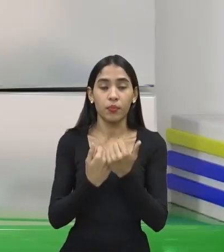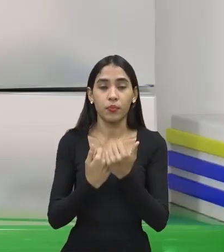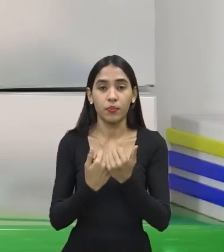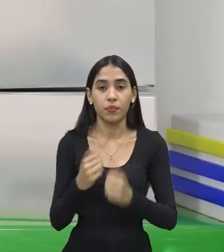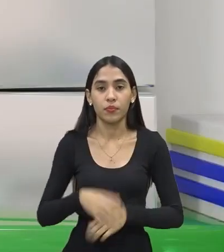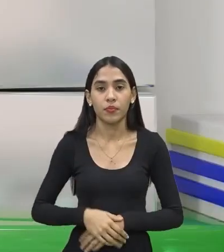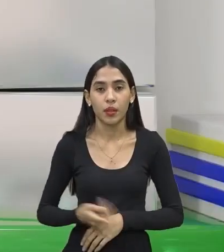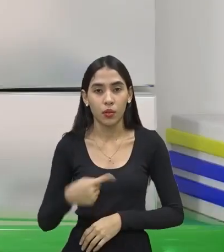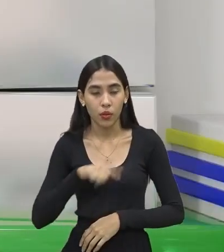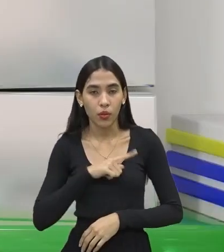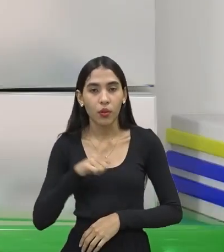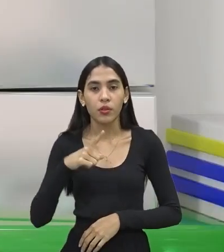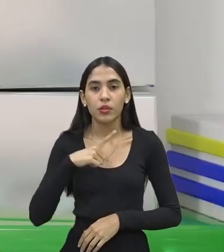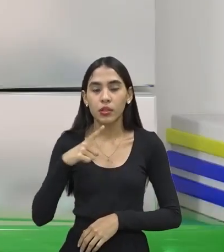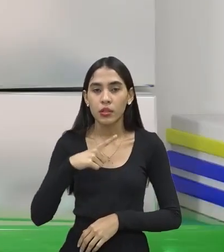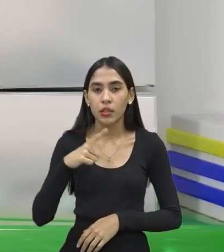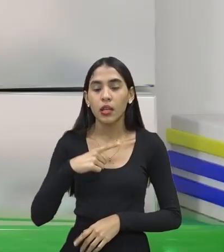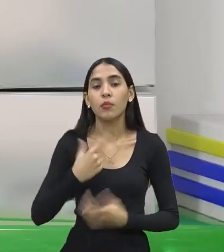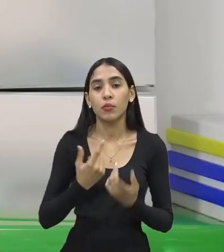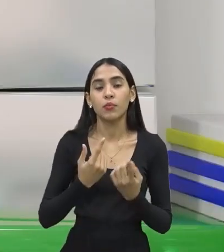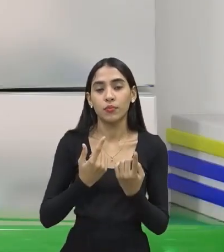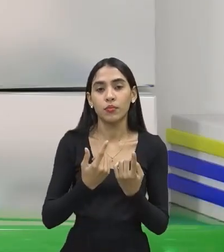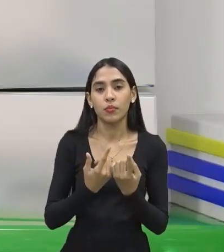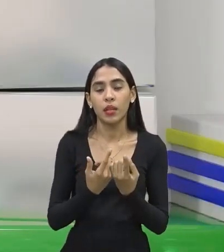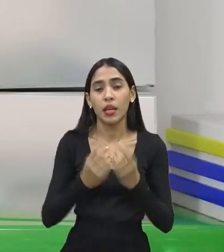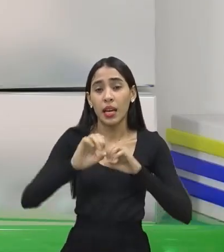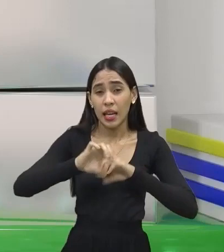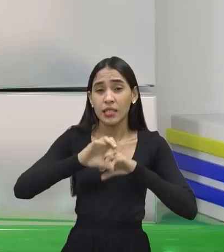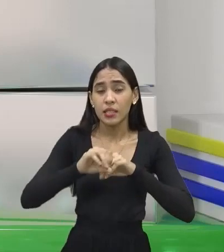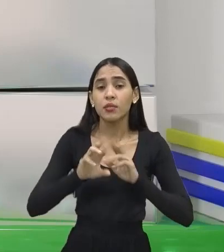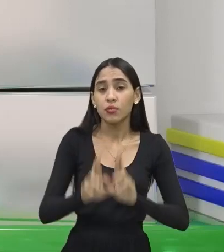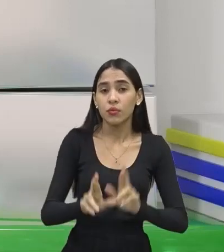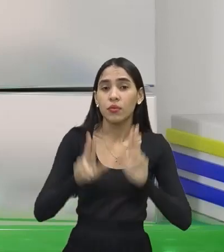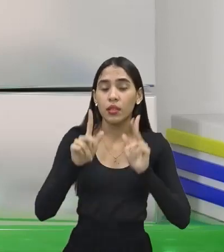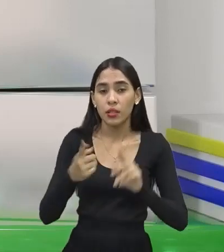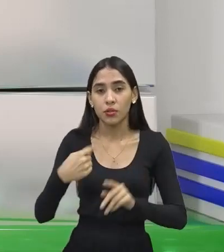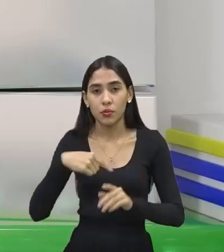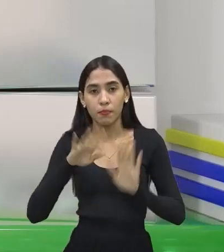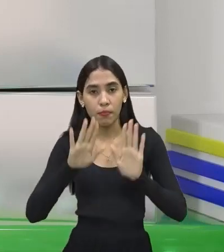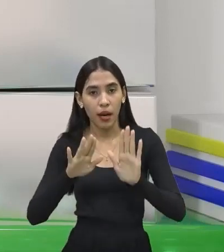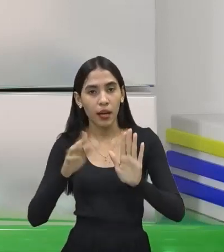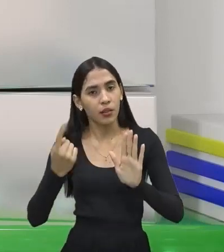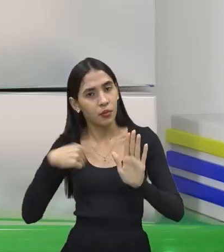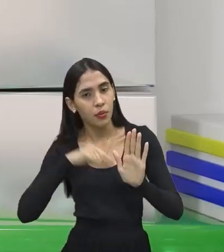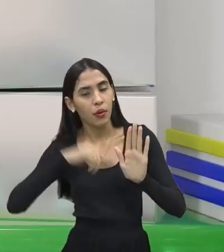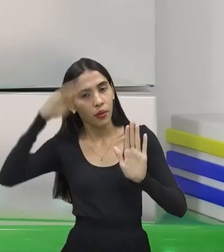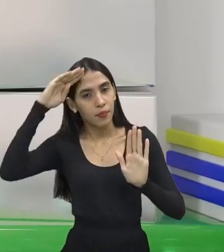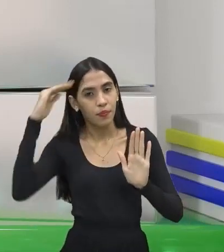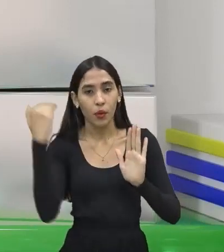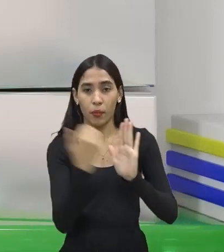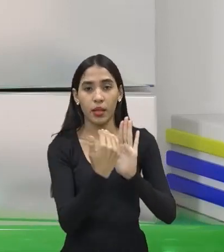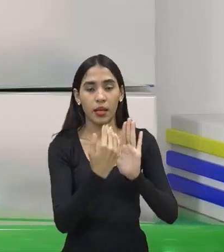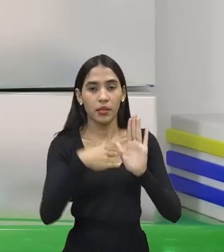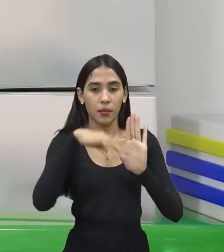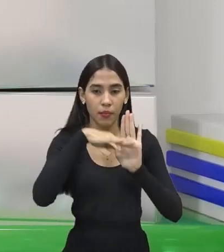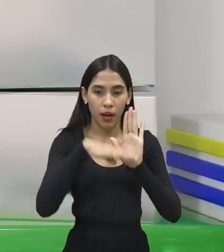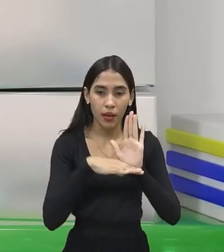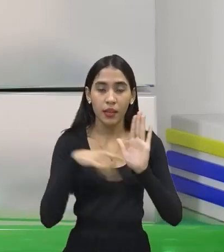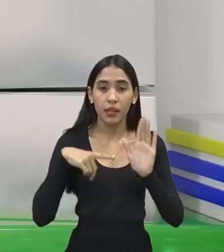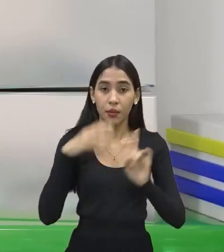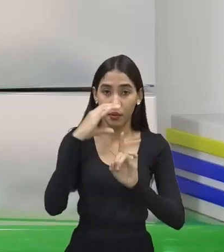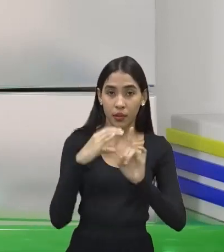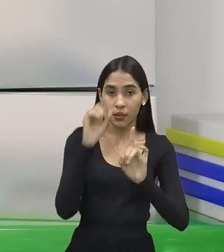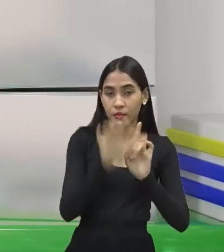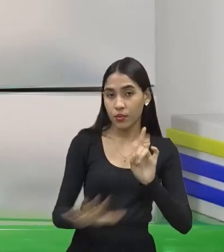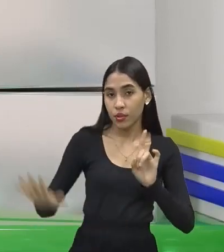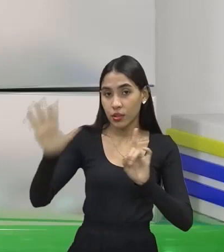oferta diferenciada de aulas, no entanto, seguimos todas as diretrizes. Então, a gente tem um calendário geral, que